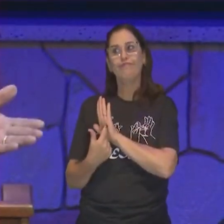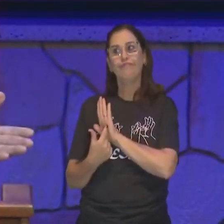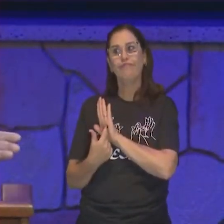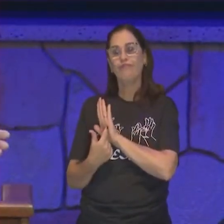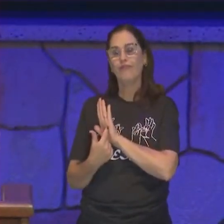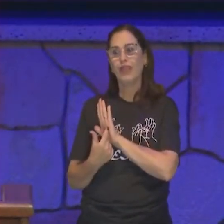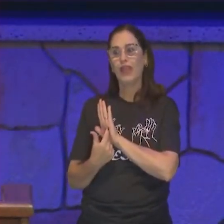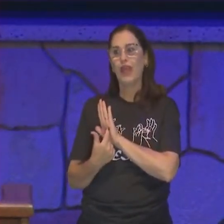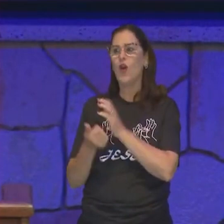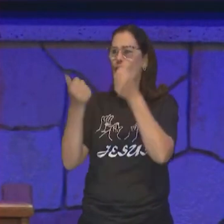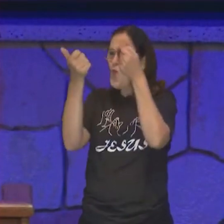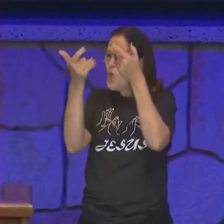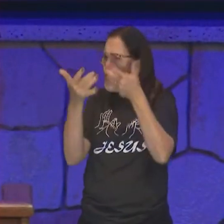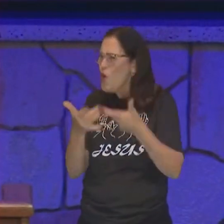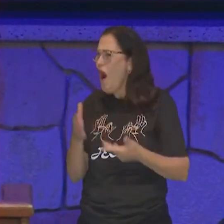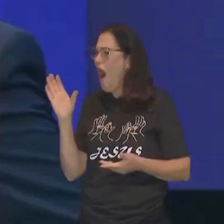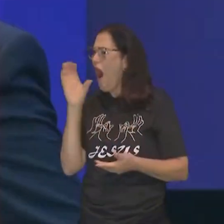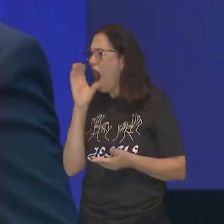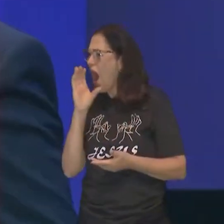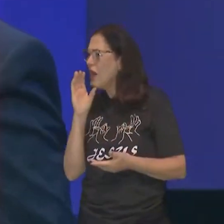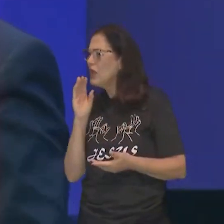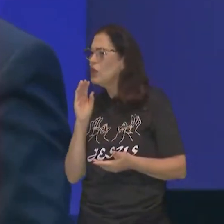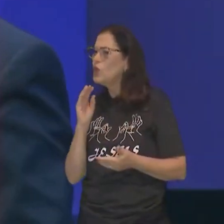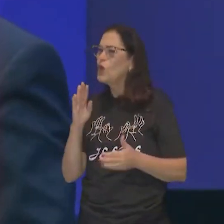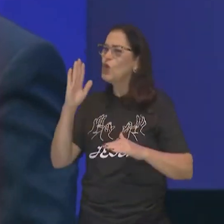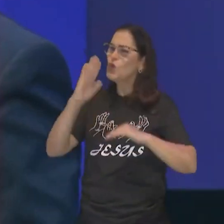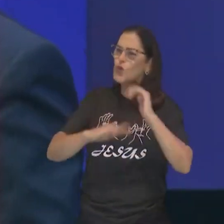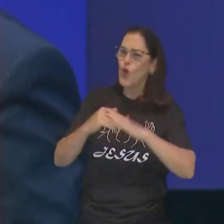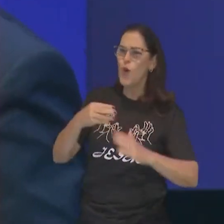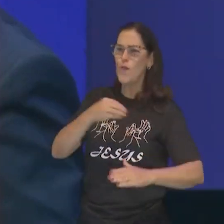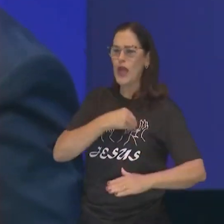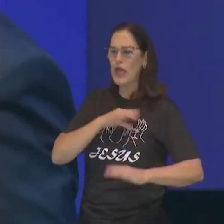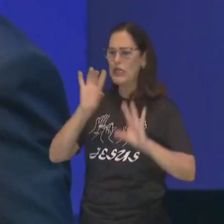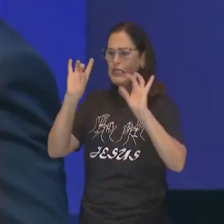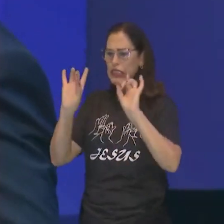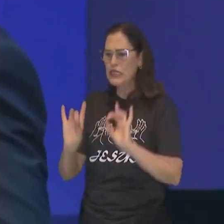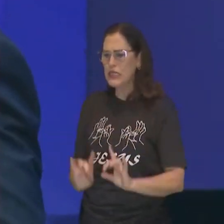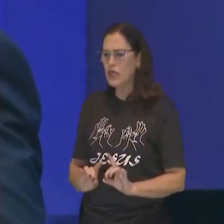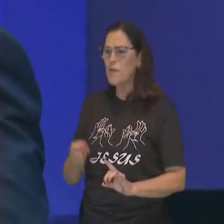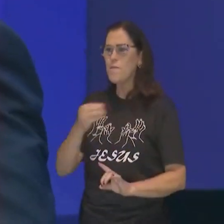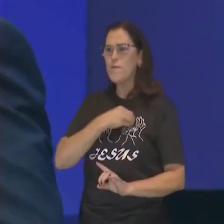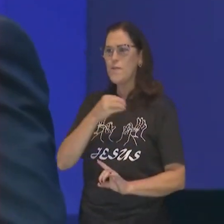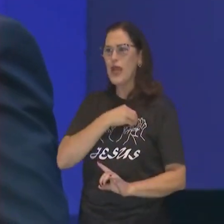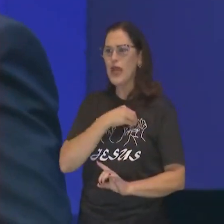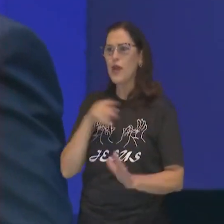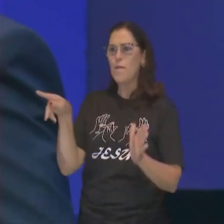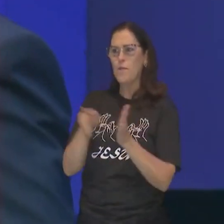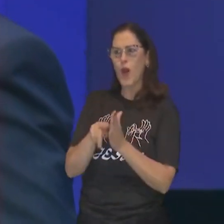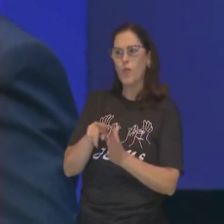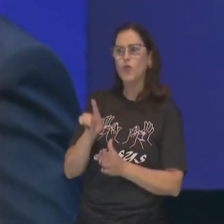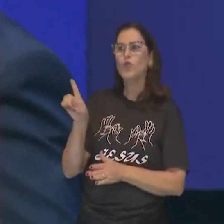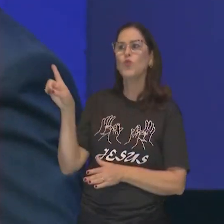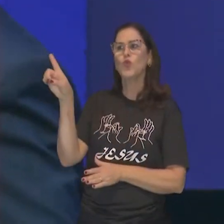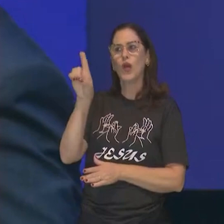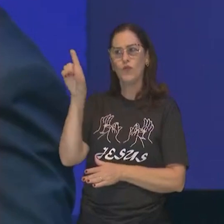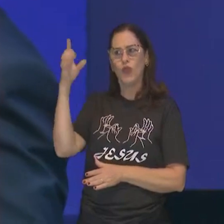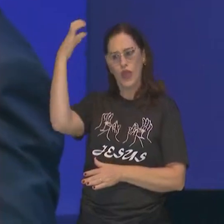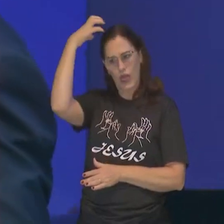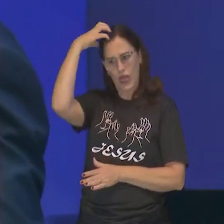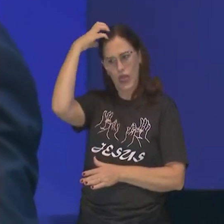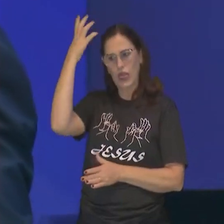Algumas breves considerações sobre pecado e em especial sobre este pecado do rei Davi.